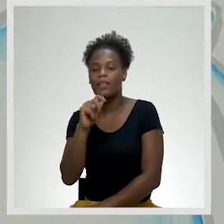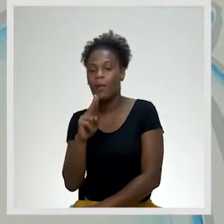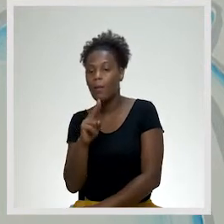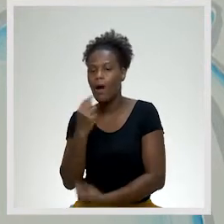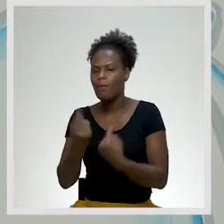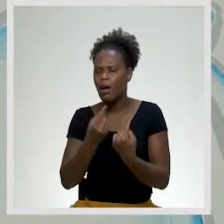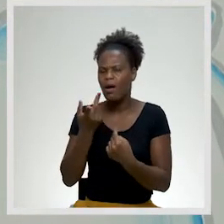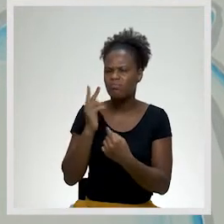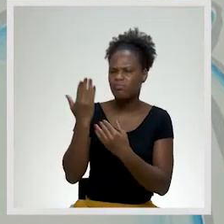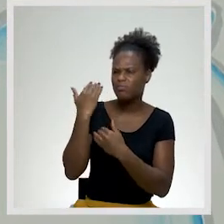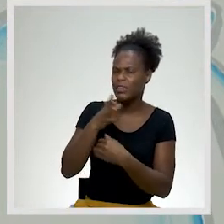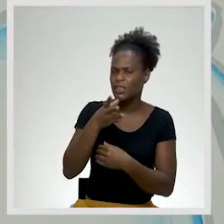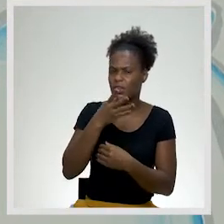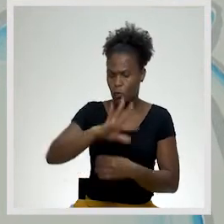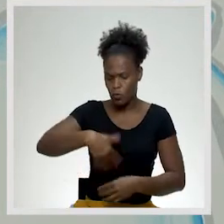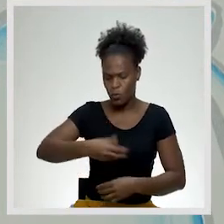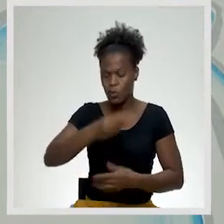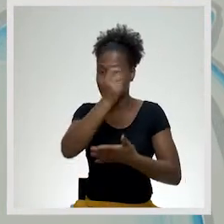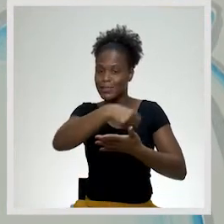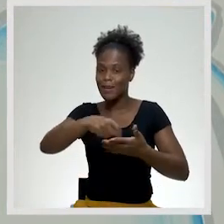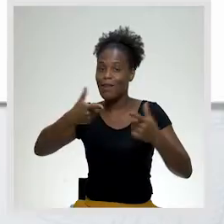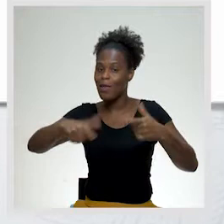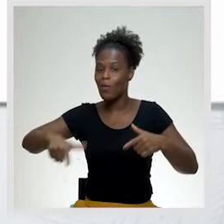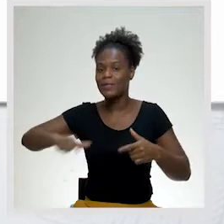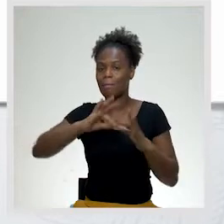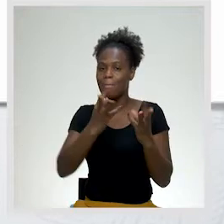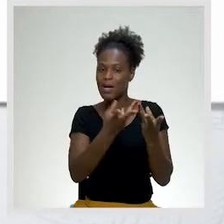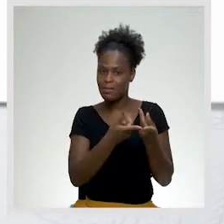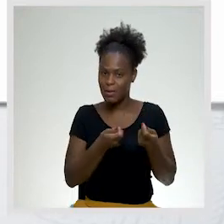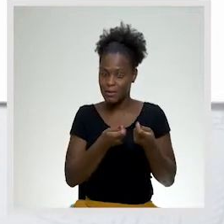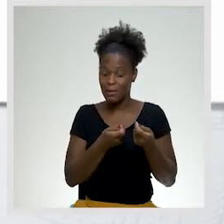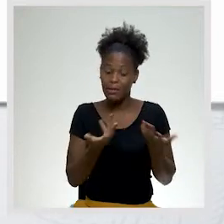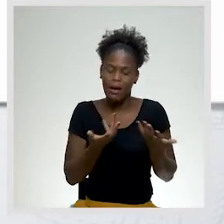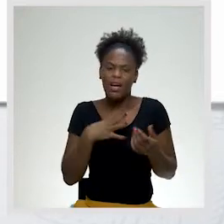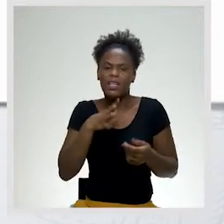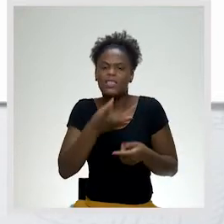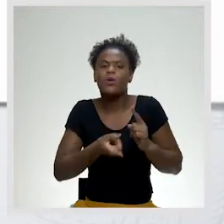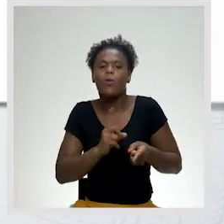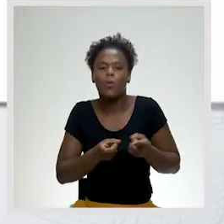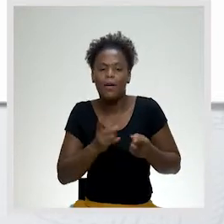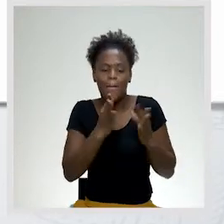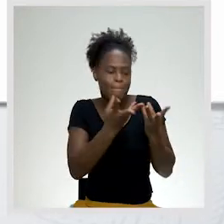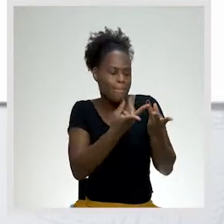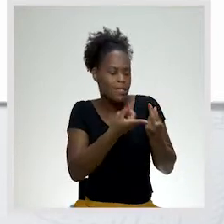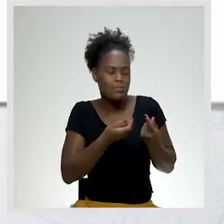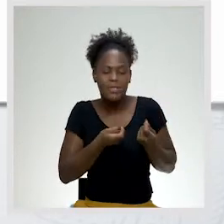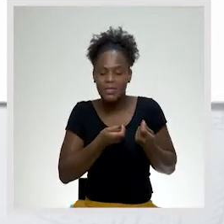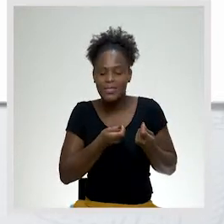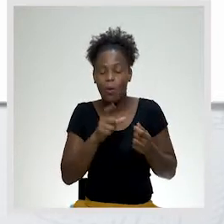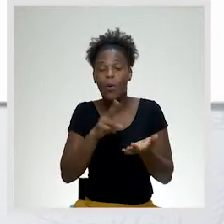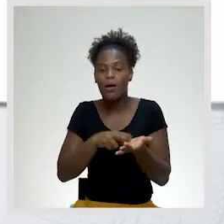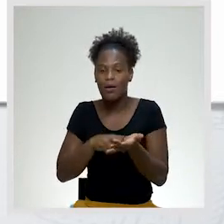mundo está escrito em linguagem matemática. E então o que significa isso de matematização do